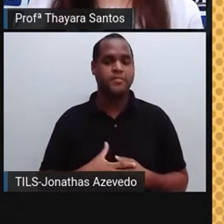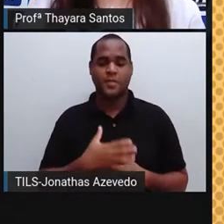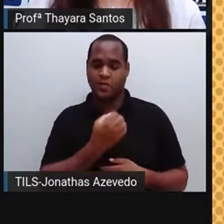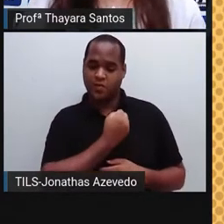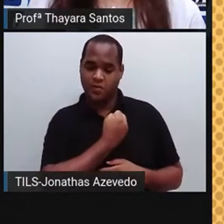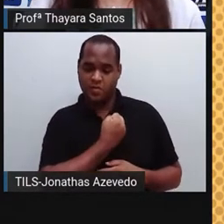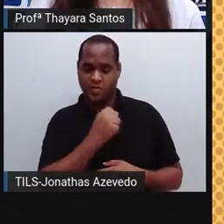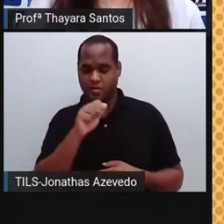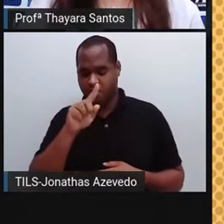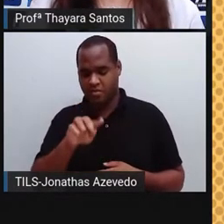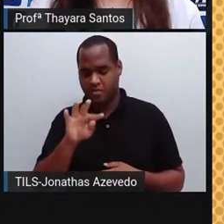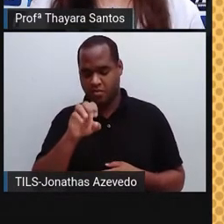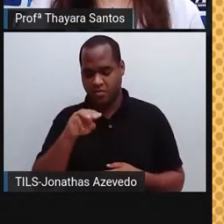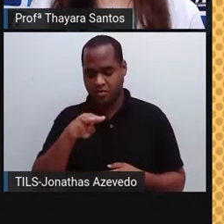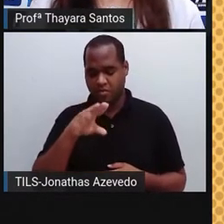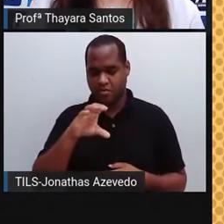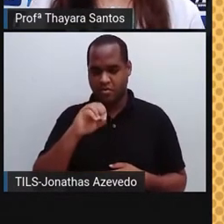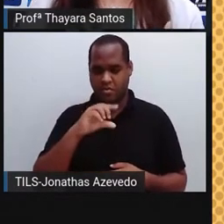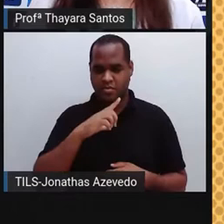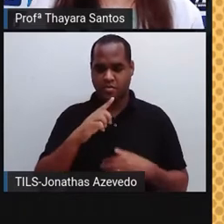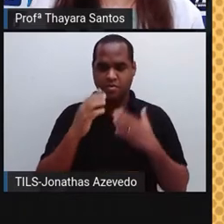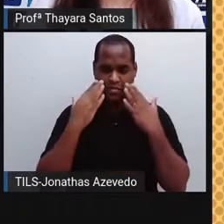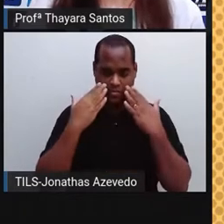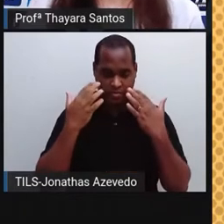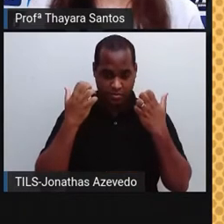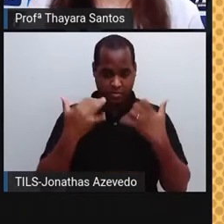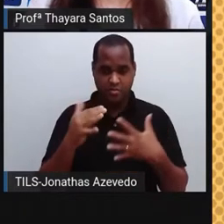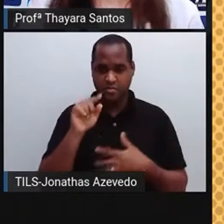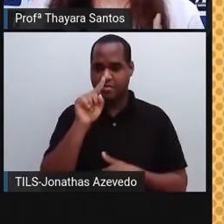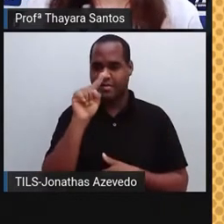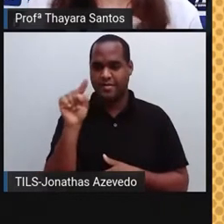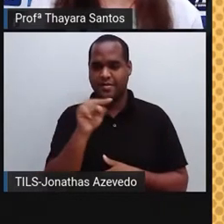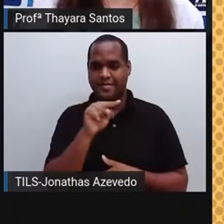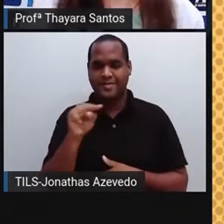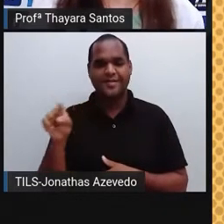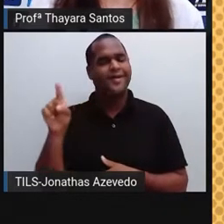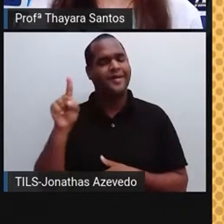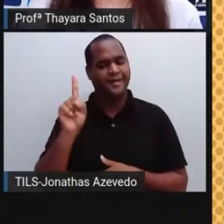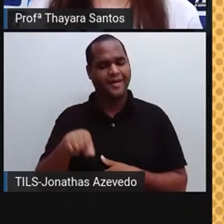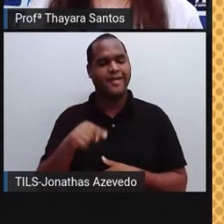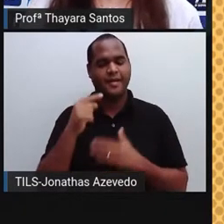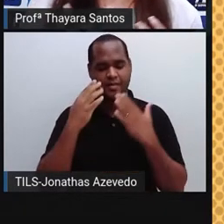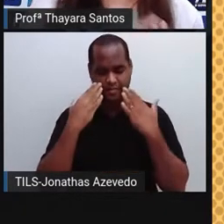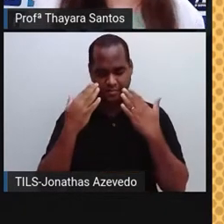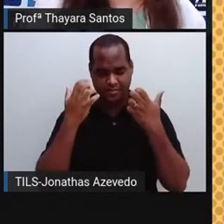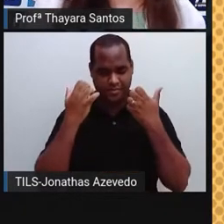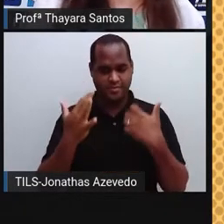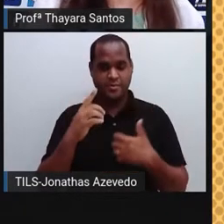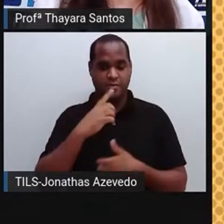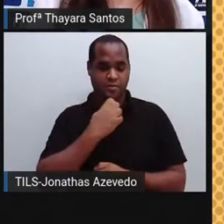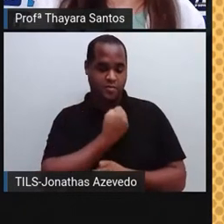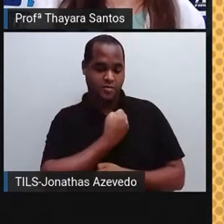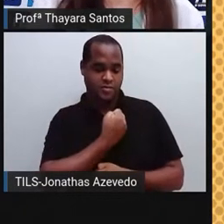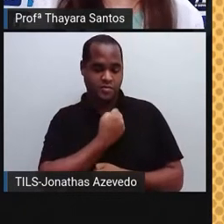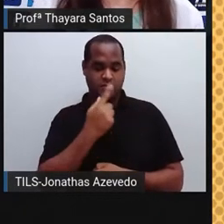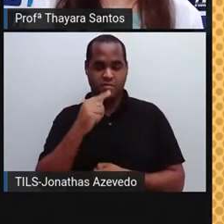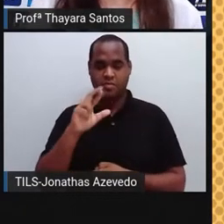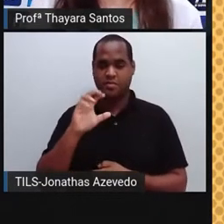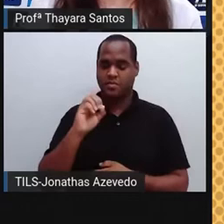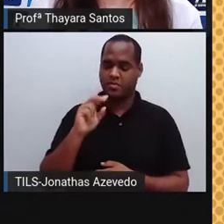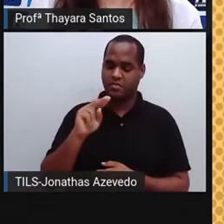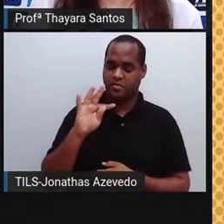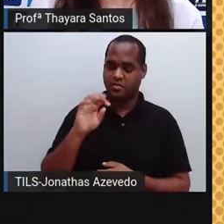ele geralmente é simbolizado pela letra Z, e ele vai corresponder ao número de prótons que vão ter no núcleo